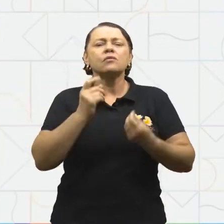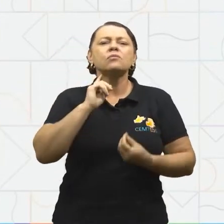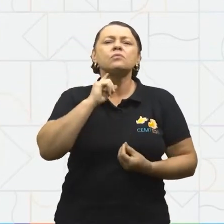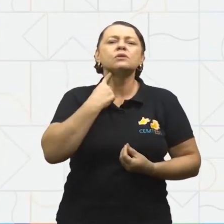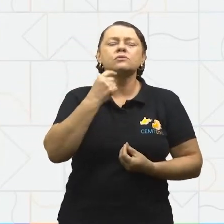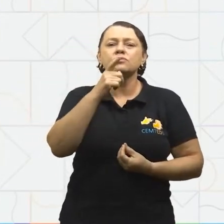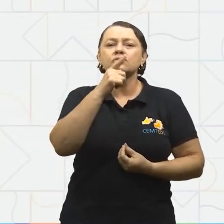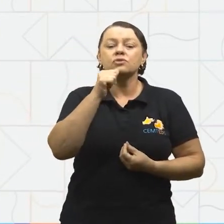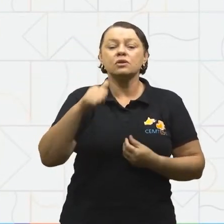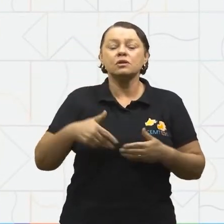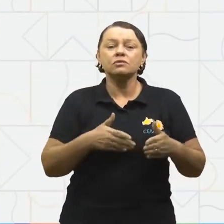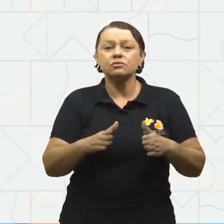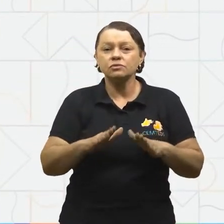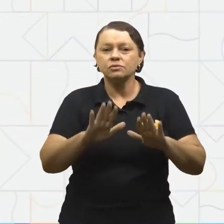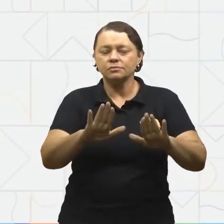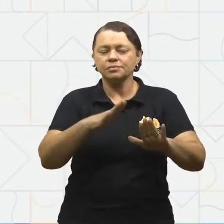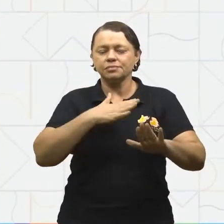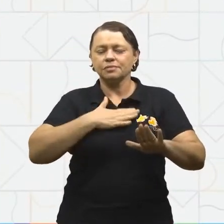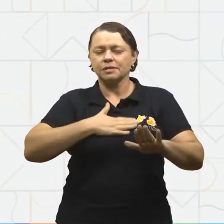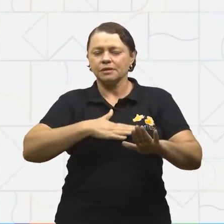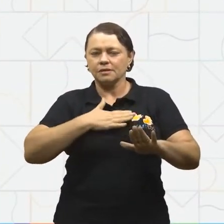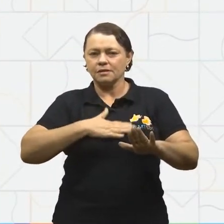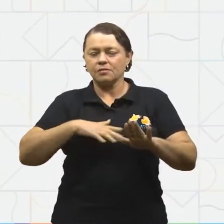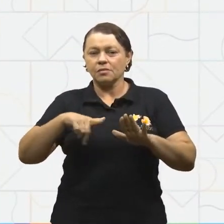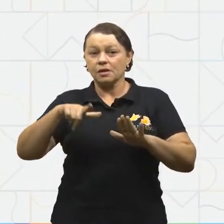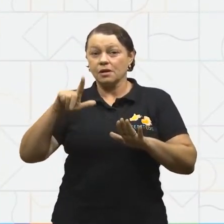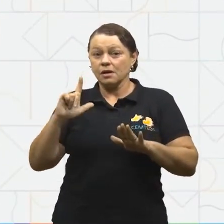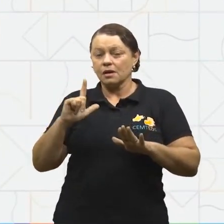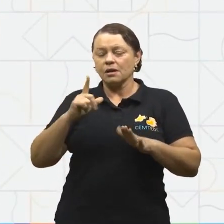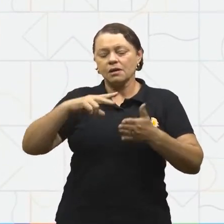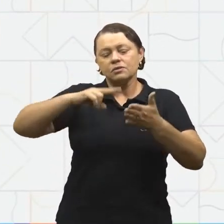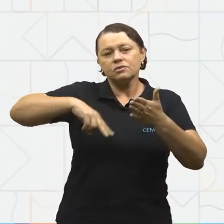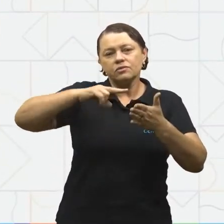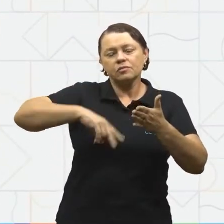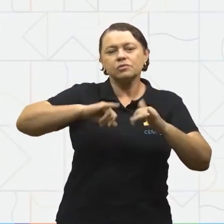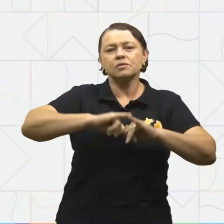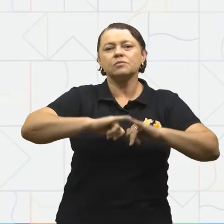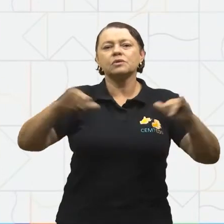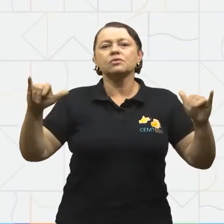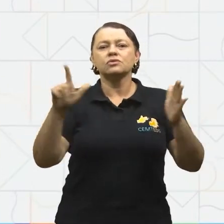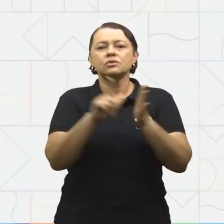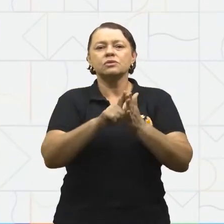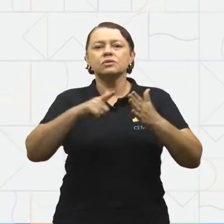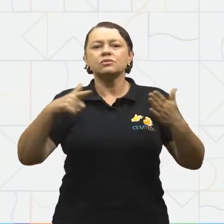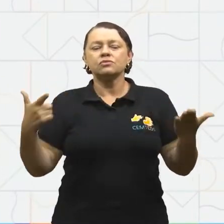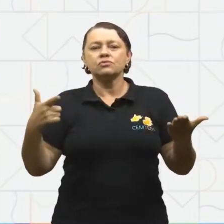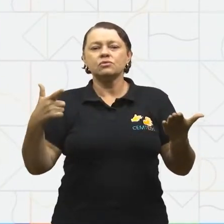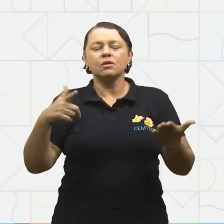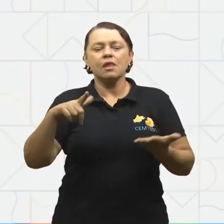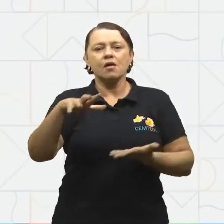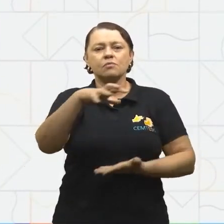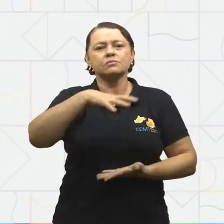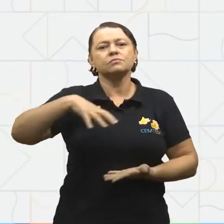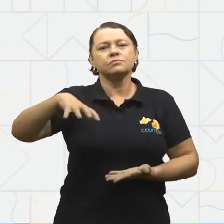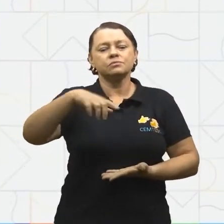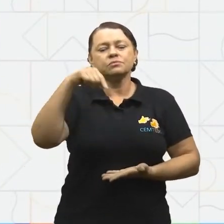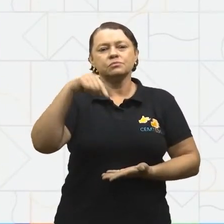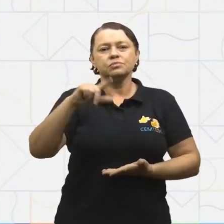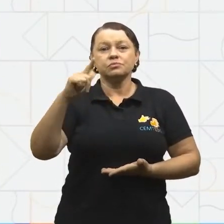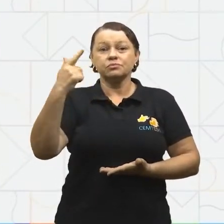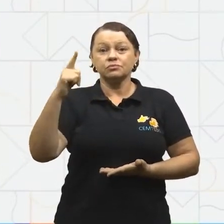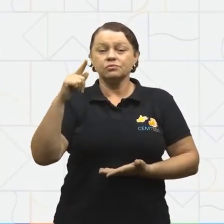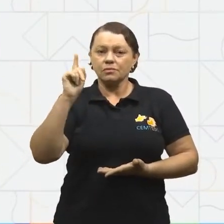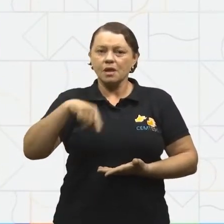nos rios. Calma! Antes você deverá ler uma notícia do jornal O Território Geográfico. É o